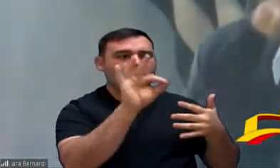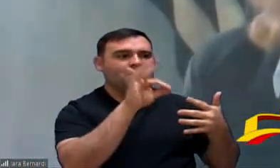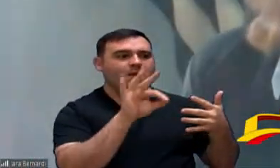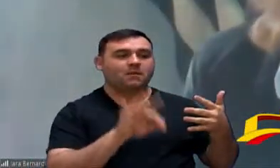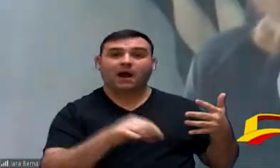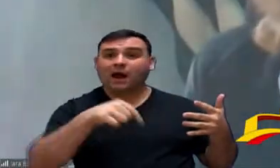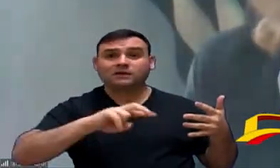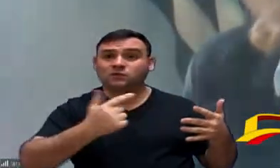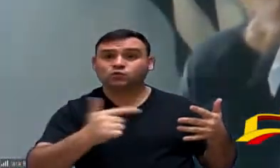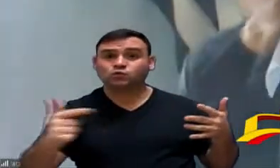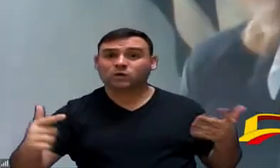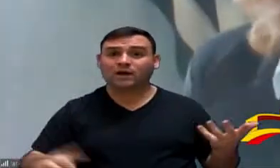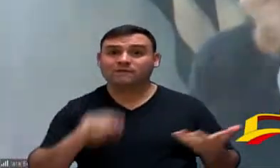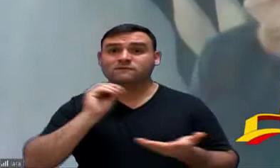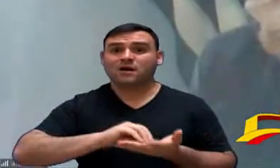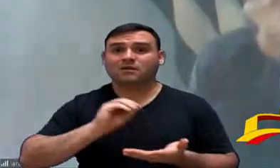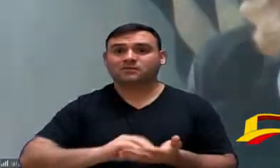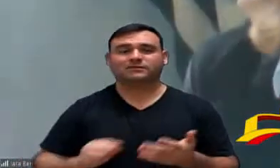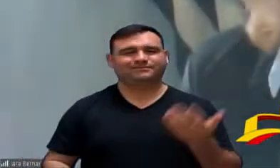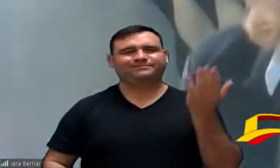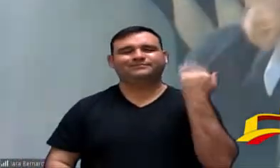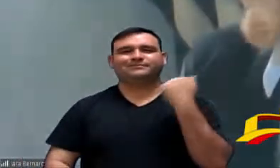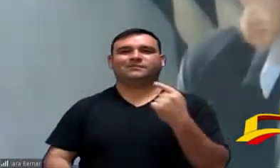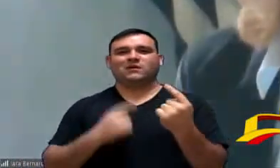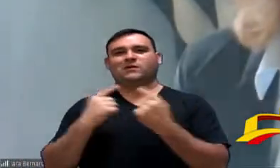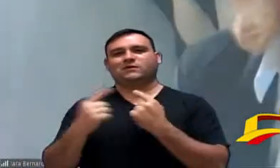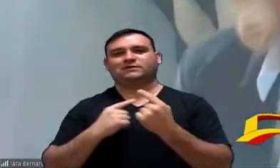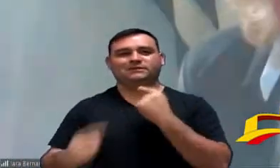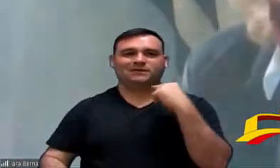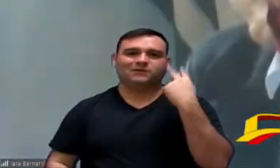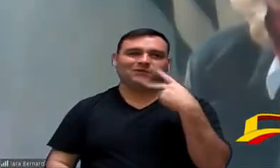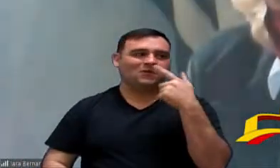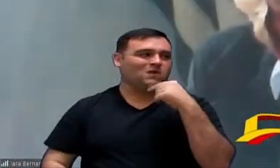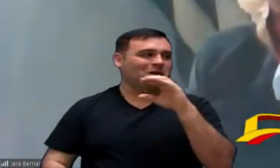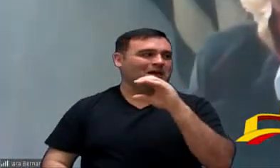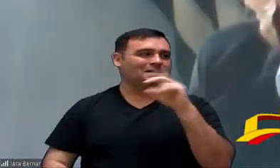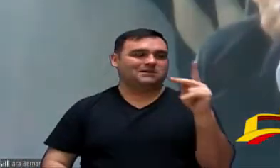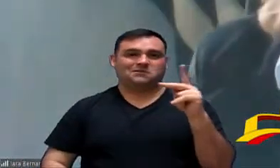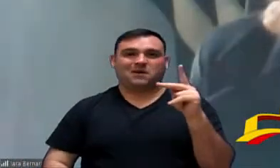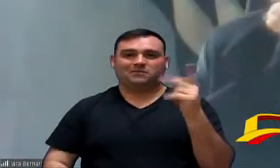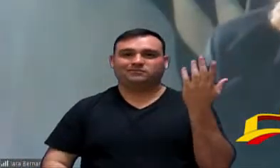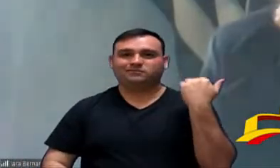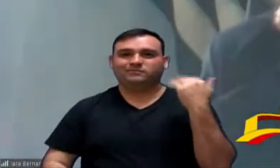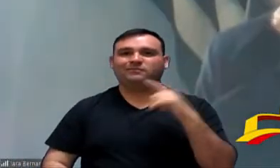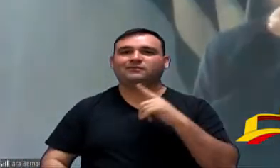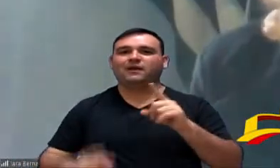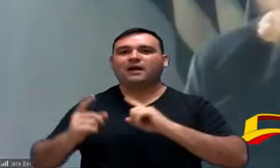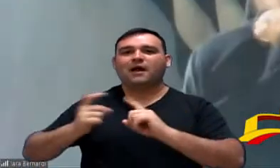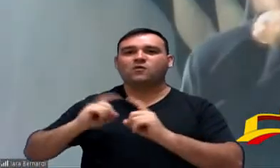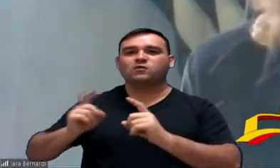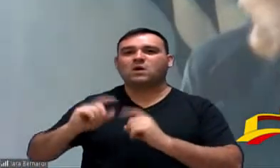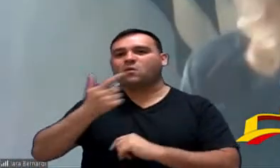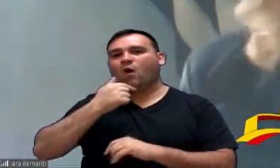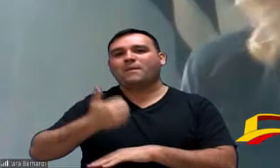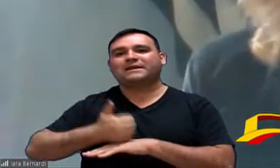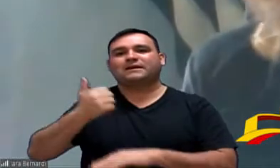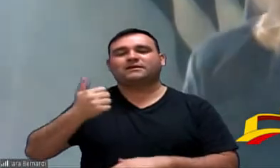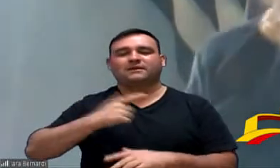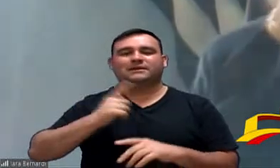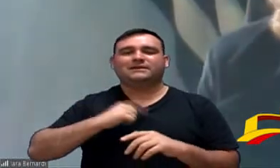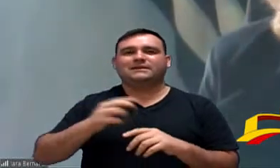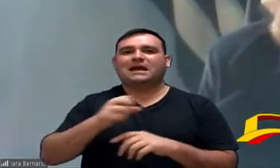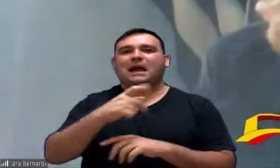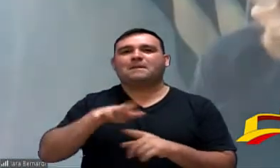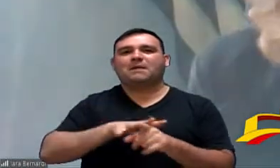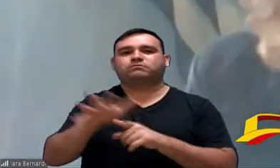temos. Outro dia eu participei com o vereador Cristiano Passos, de uma reunião com o secretário, uma audiência pública